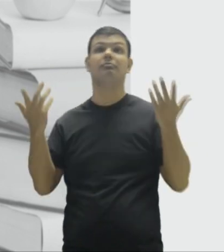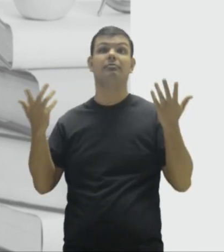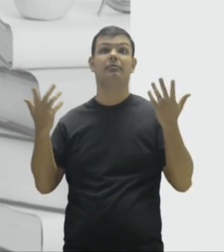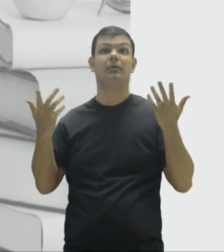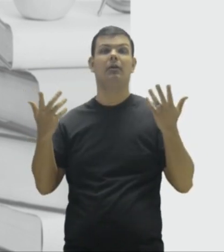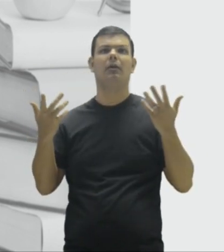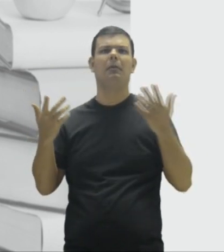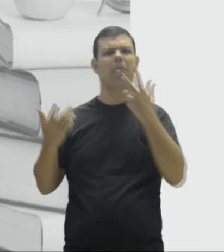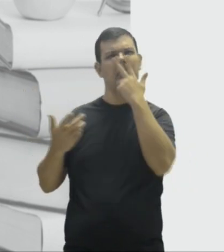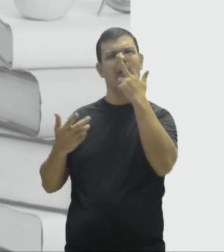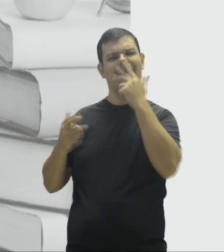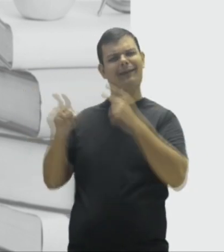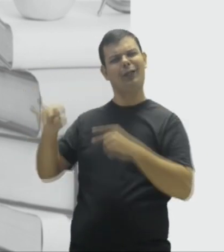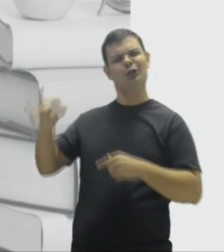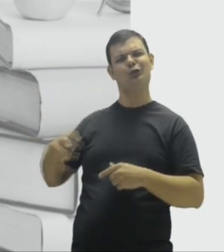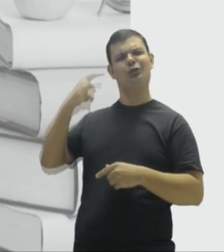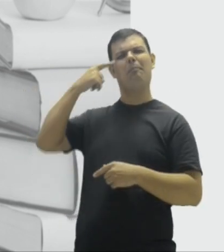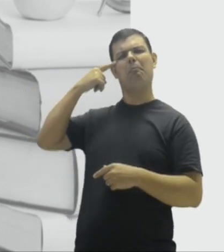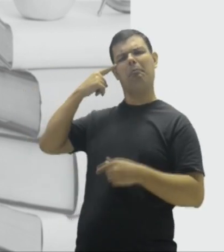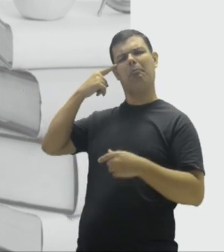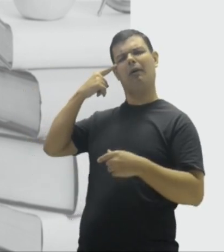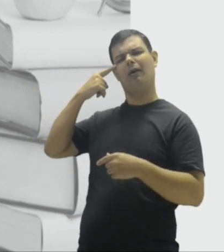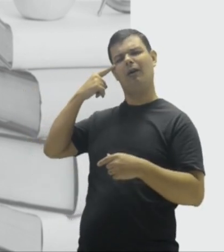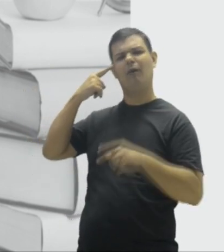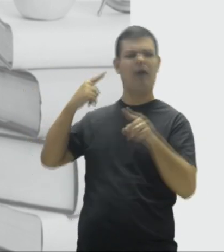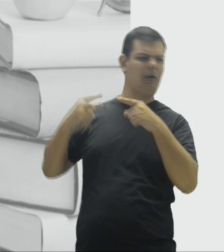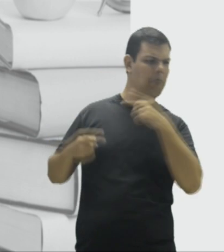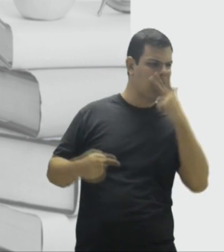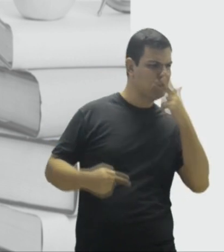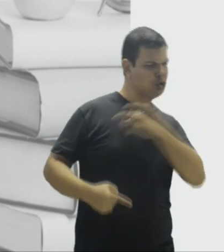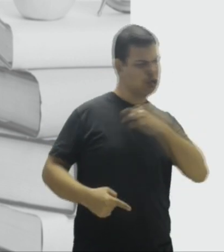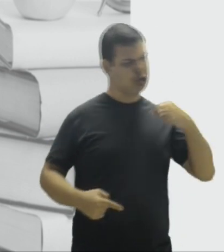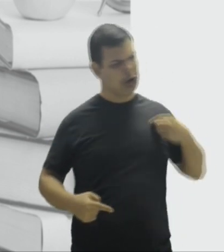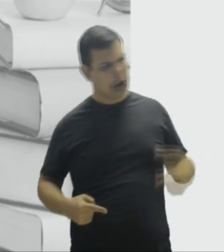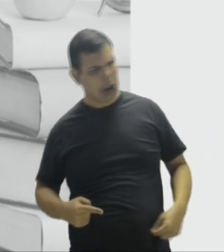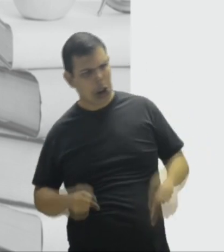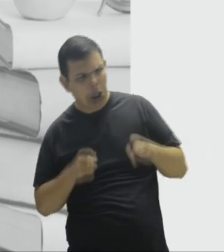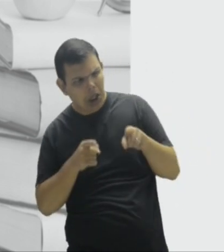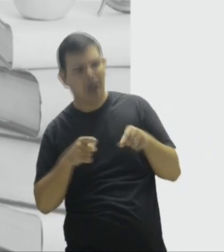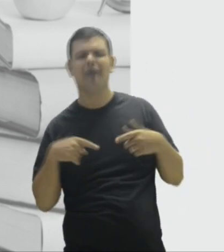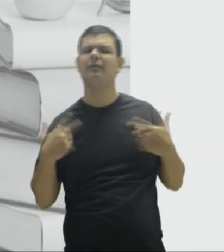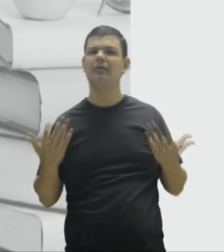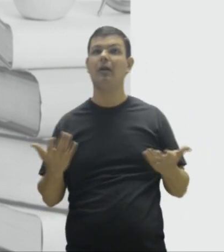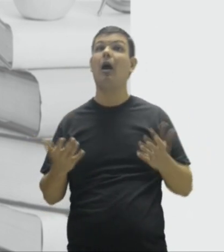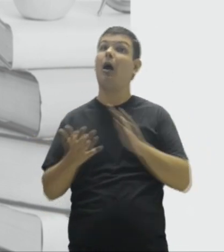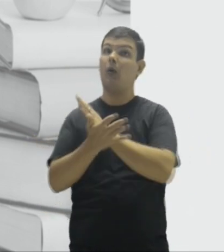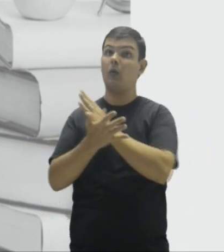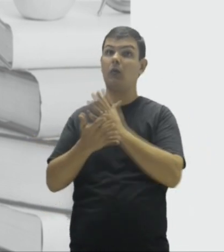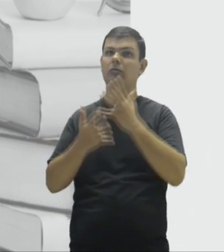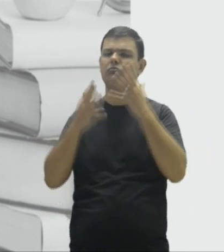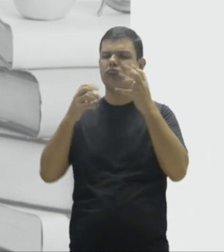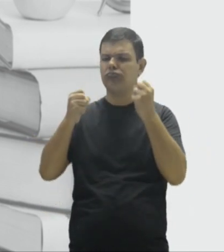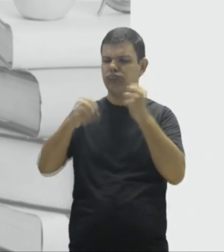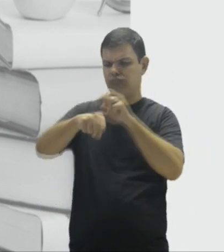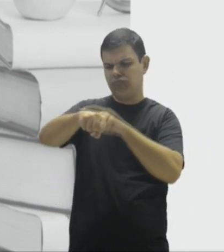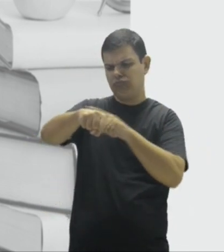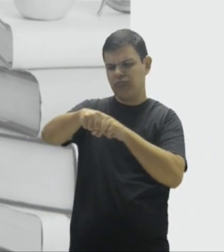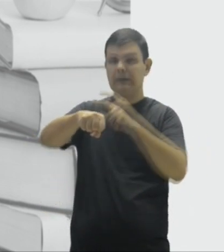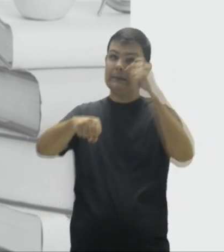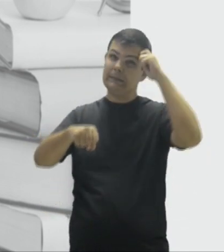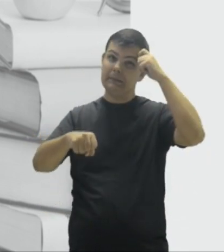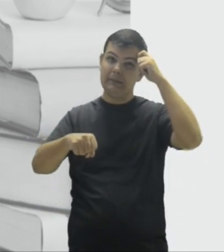puxado, parece um pouquinho japonês, ou parece um pouco chinês. Tem outros que têm um aspecto mais africano, uma cor mais